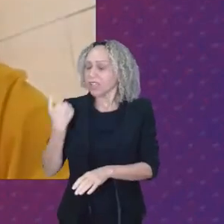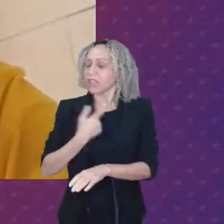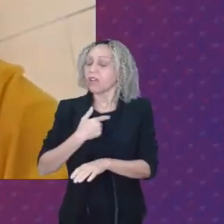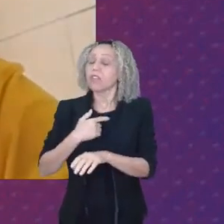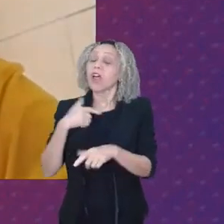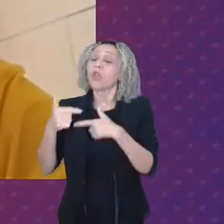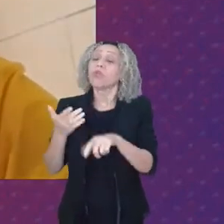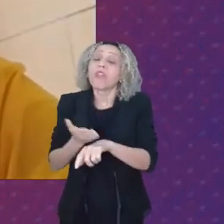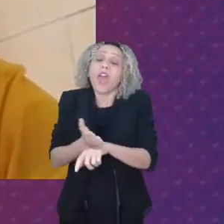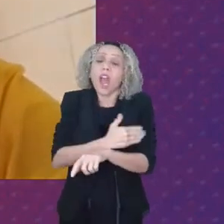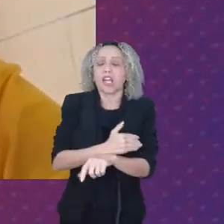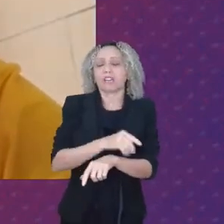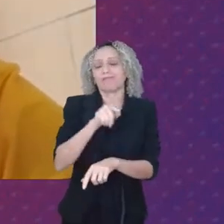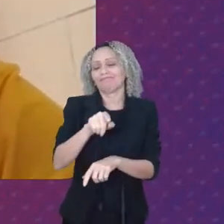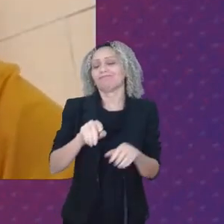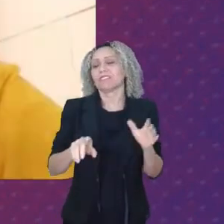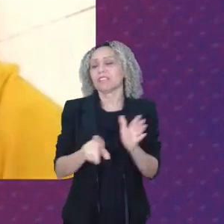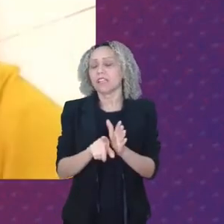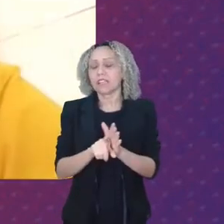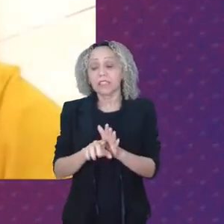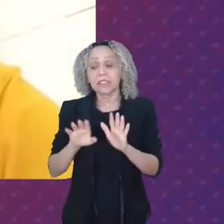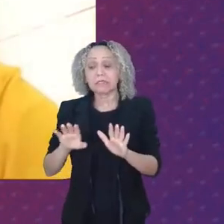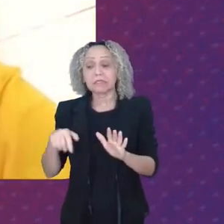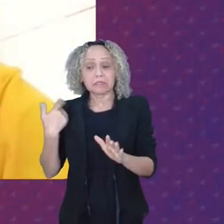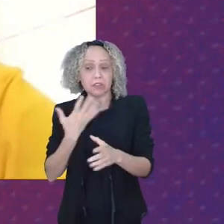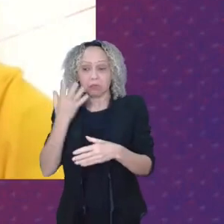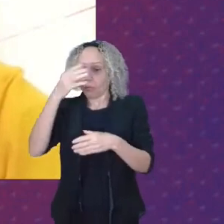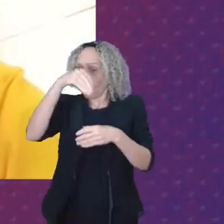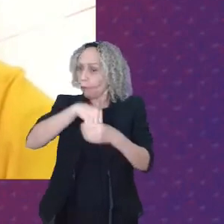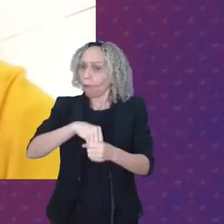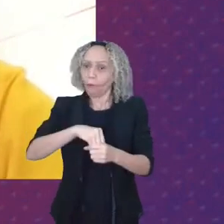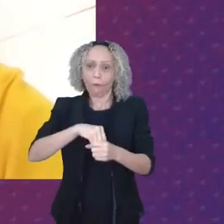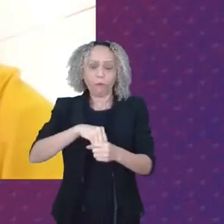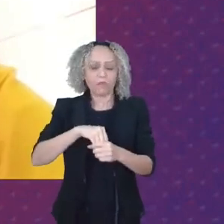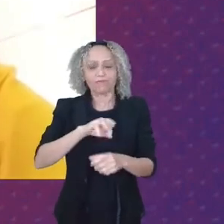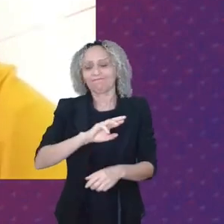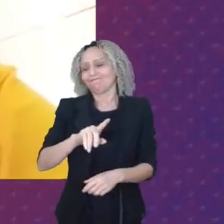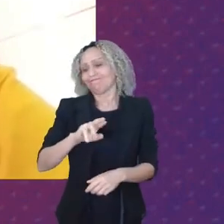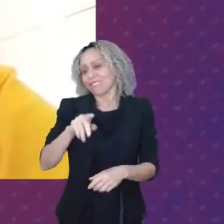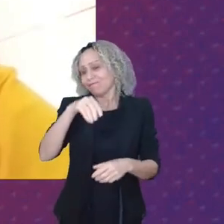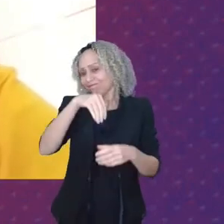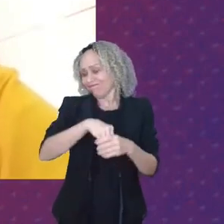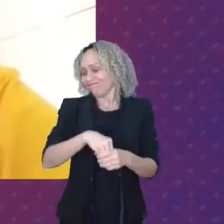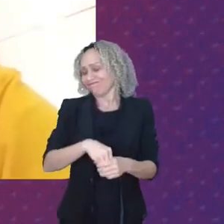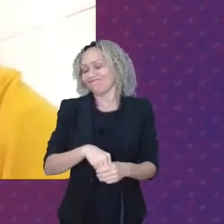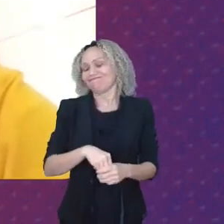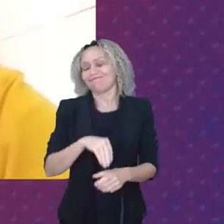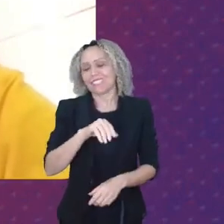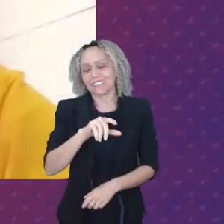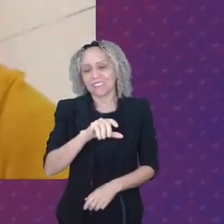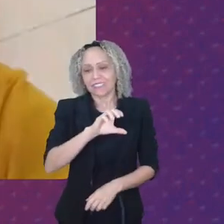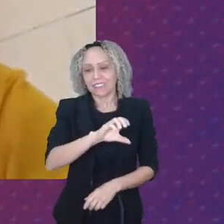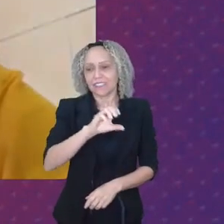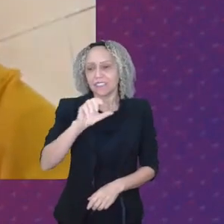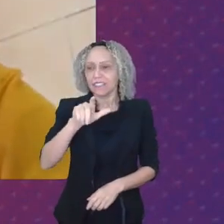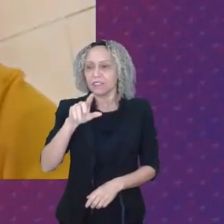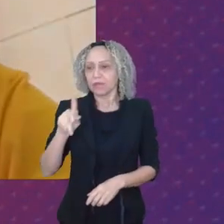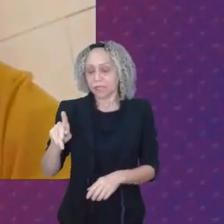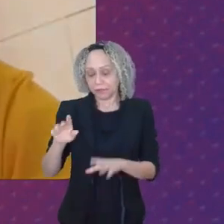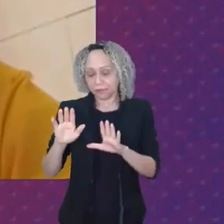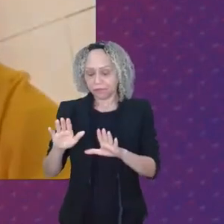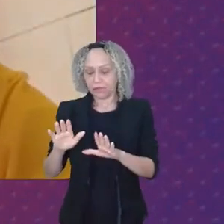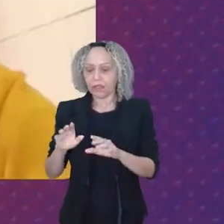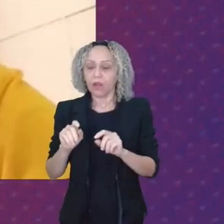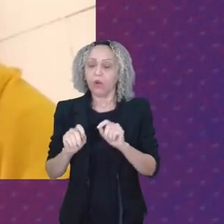fomos incluídas na CLT, né? E até hoje, com a Lei Complementar 150, né,